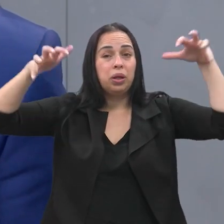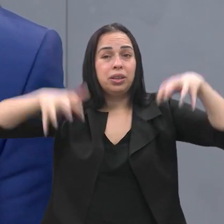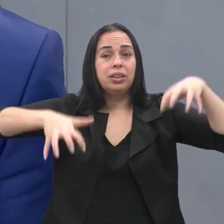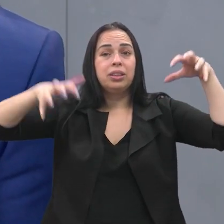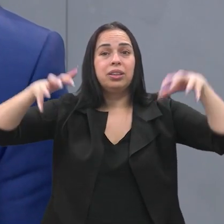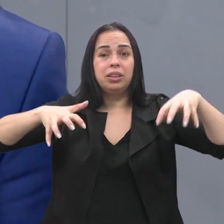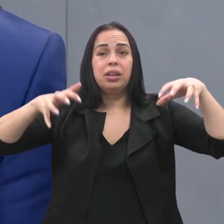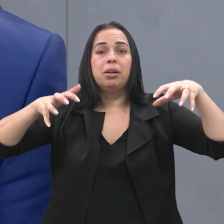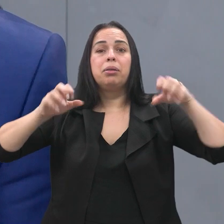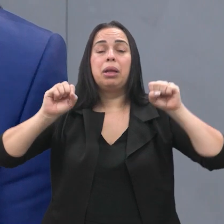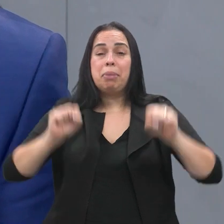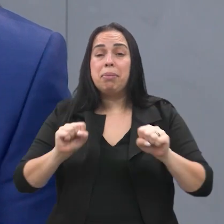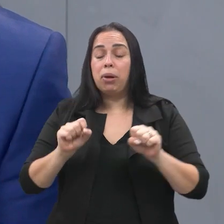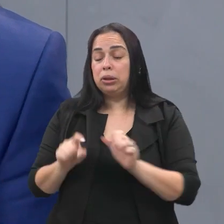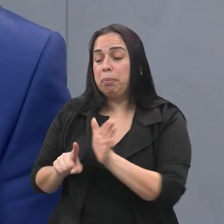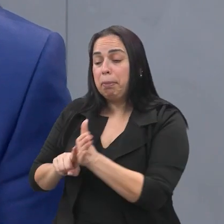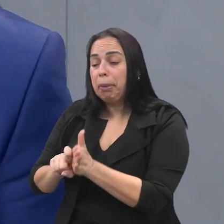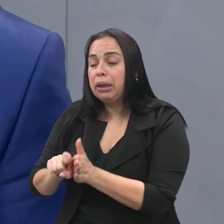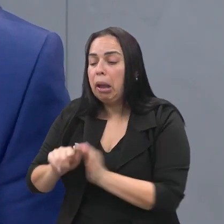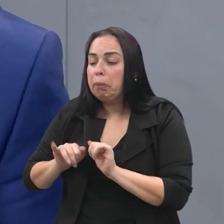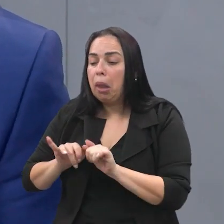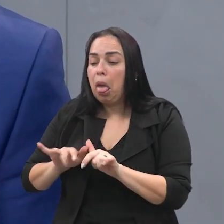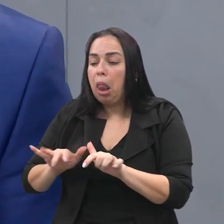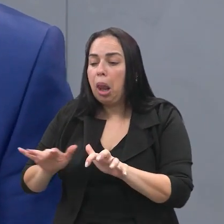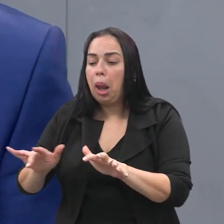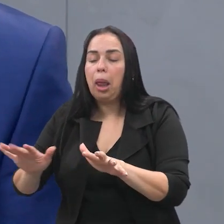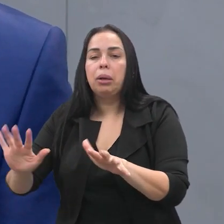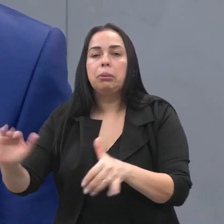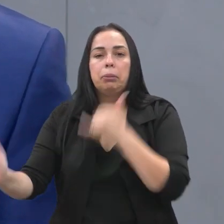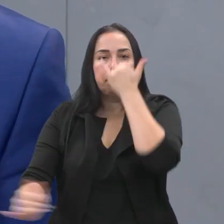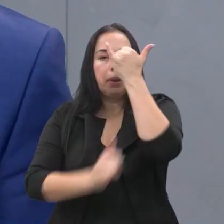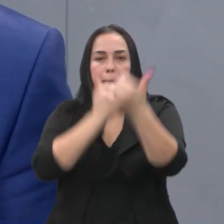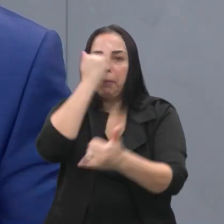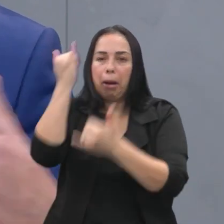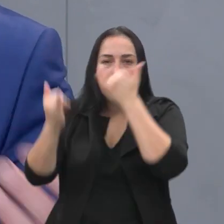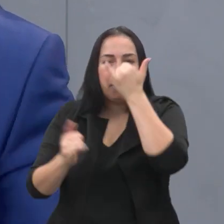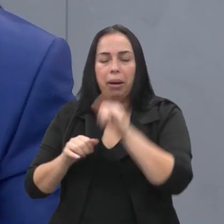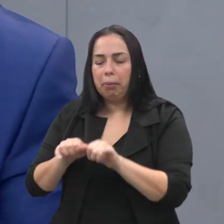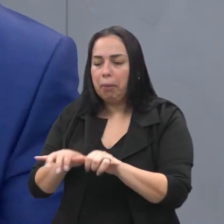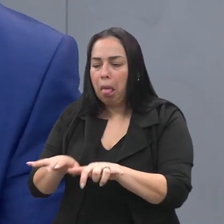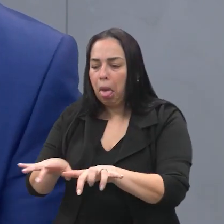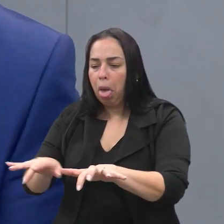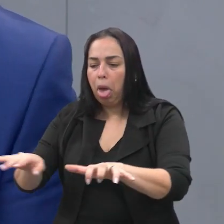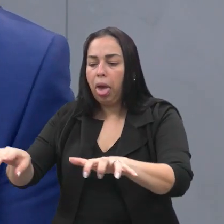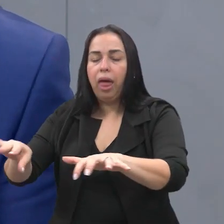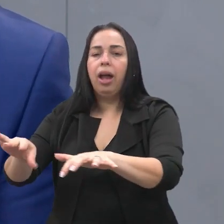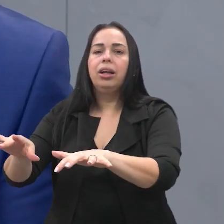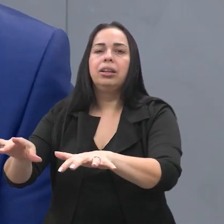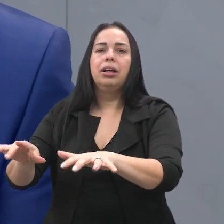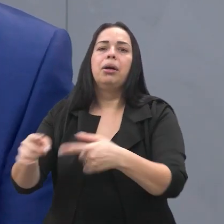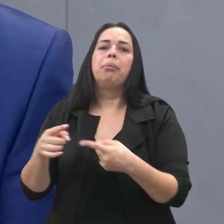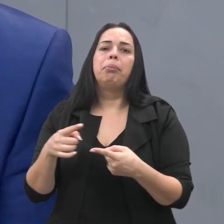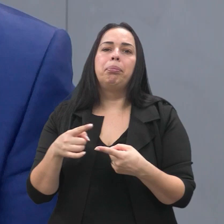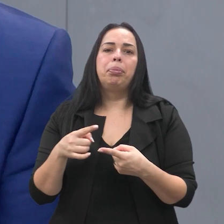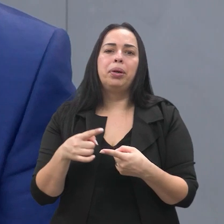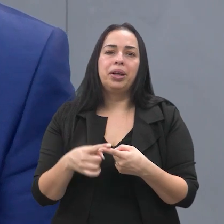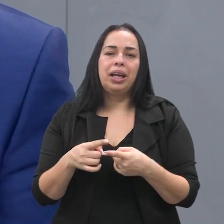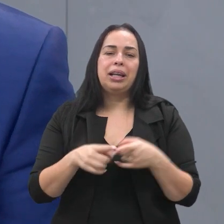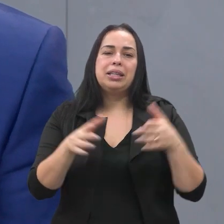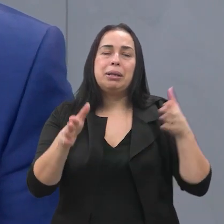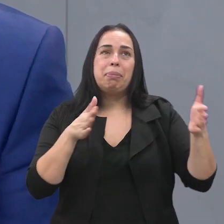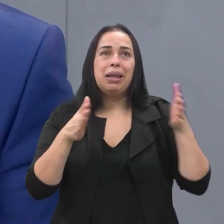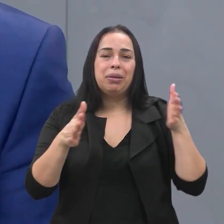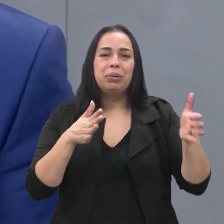período, tem uma possibilidade de proliferação de pragas. Então, acontecem incidências da broca, da ferrugem, porque eu tive